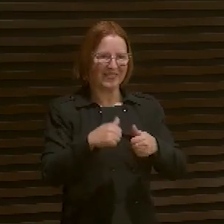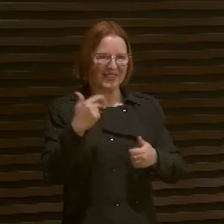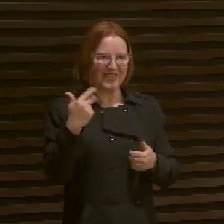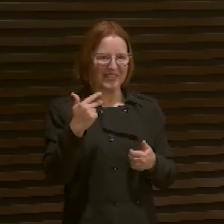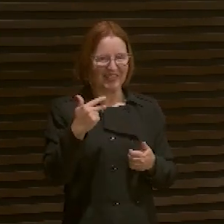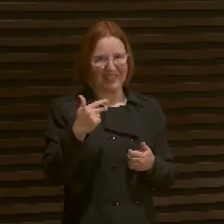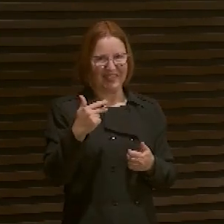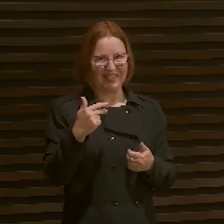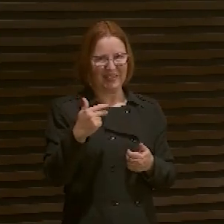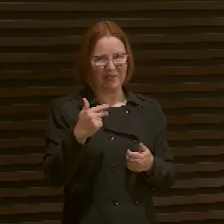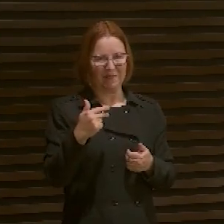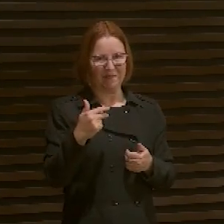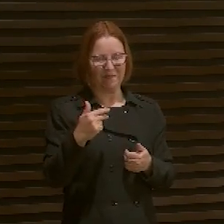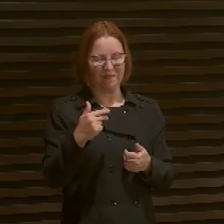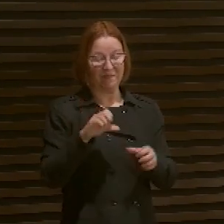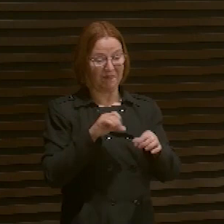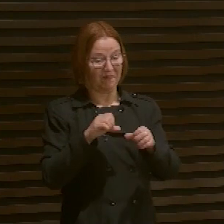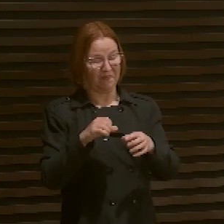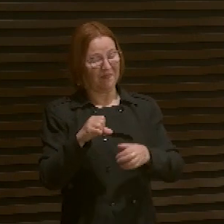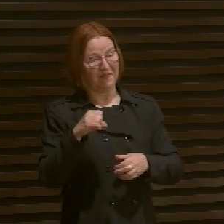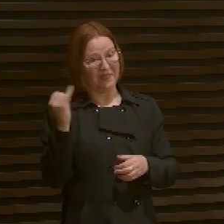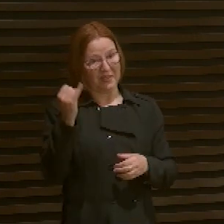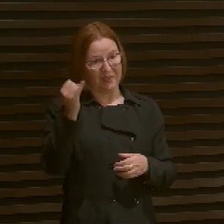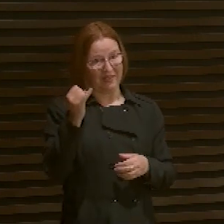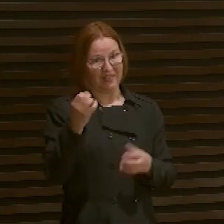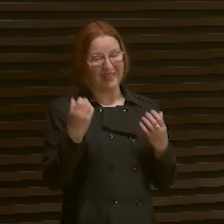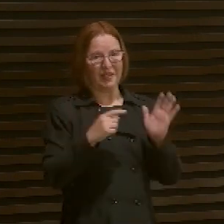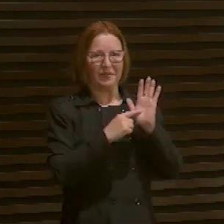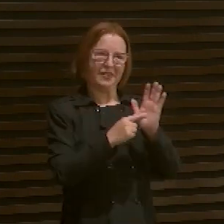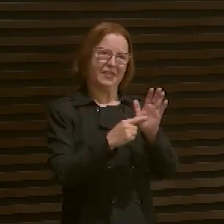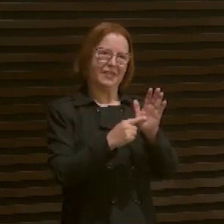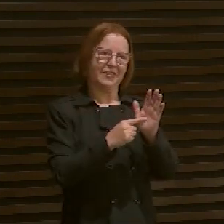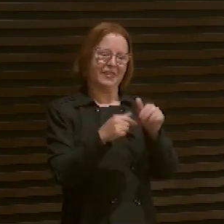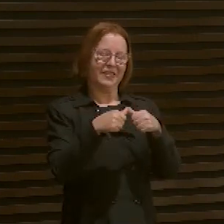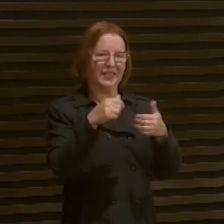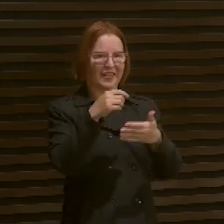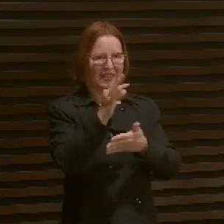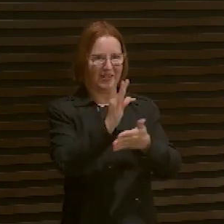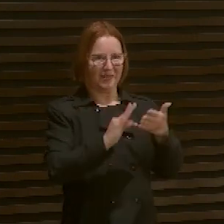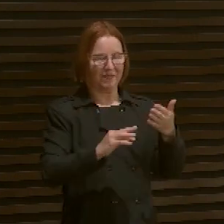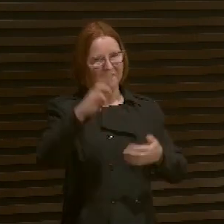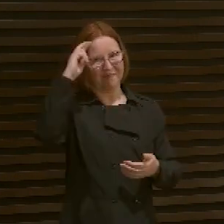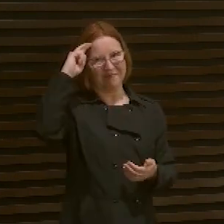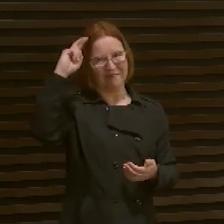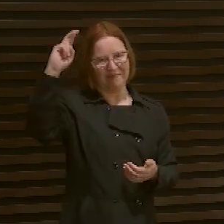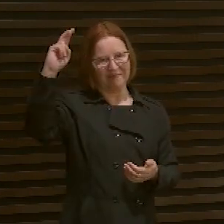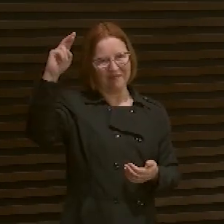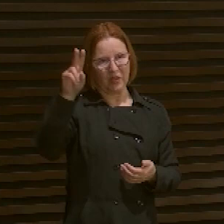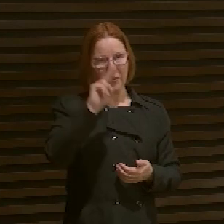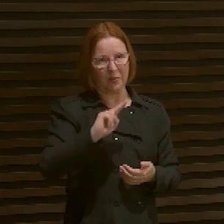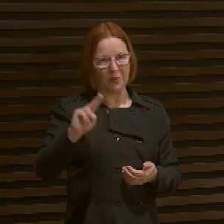princípio importante que eu quero mostrar para vocês nesse texto. O Senhor usa